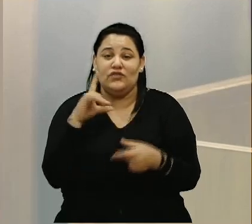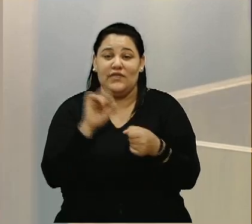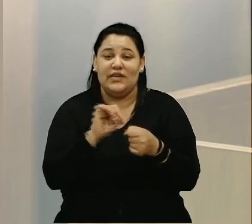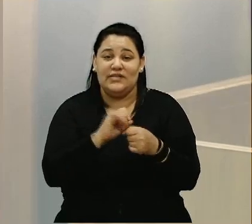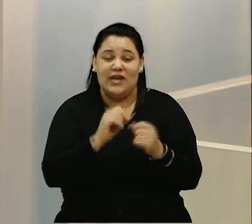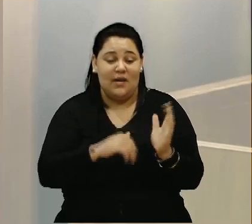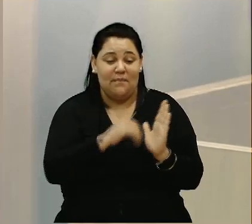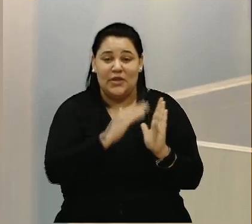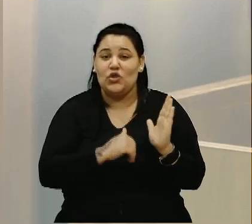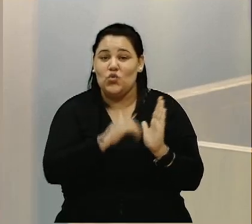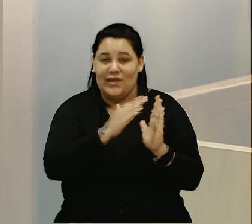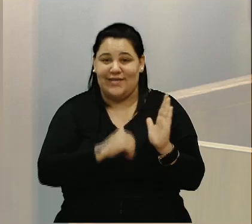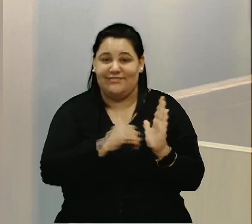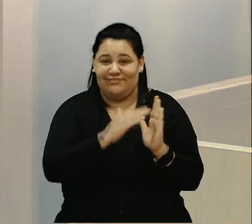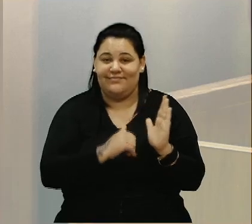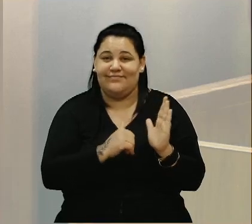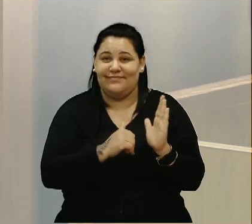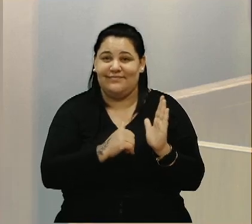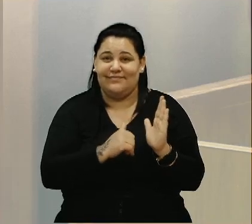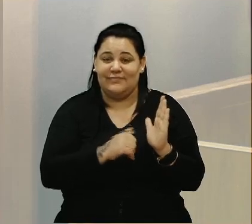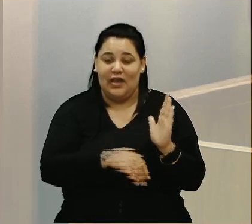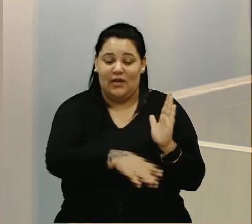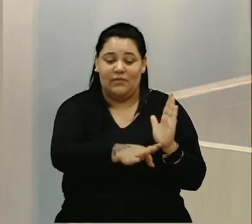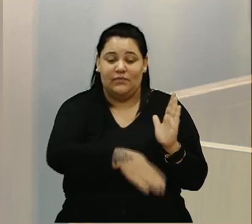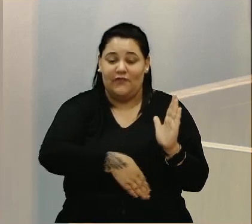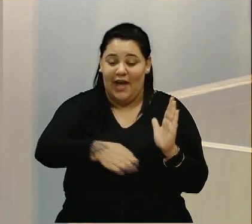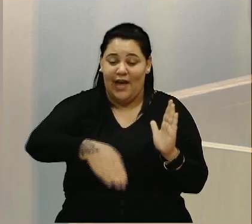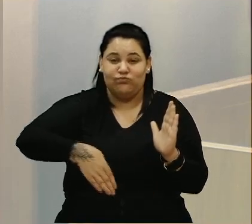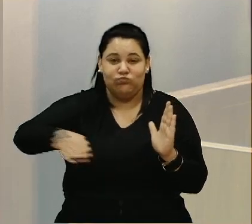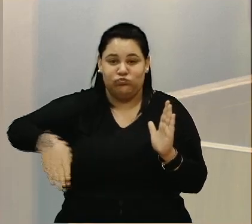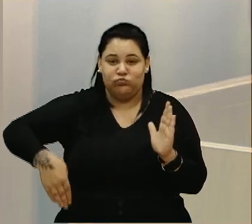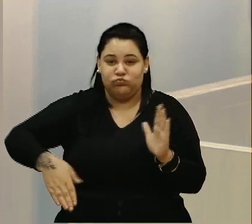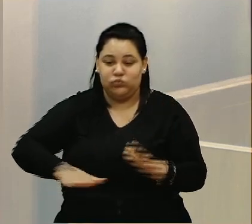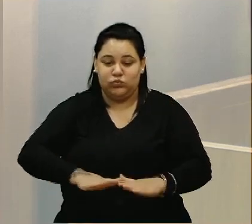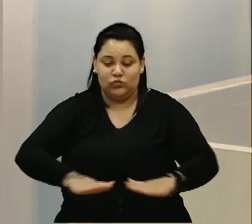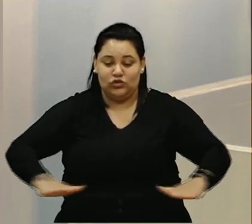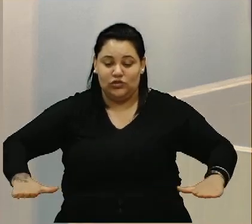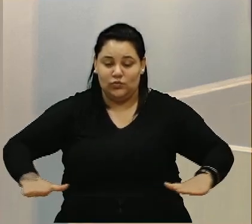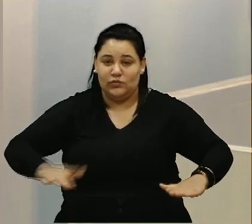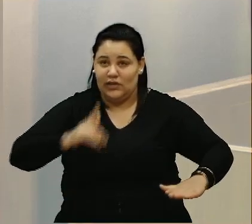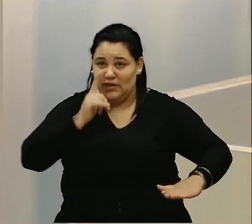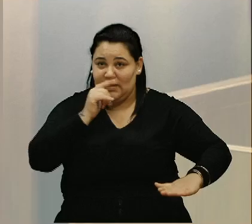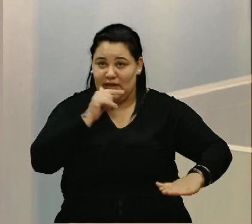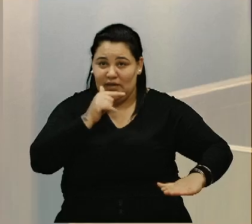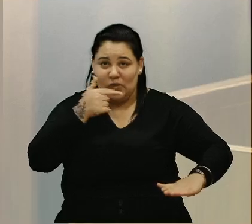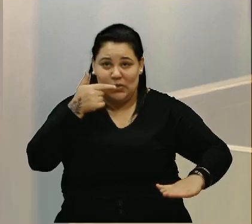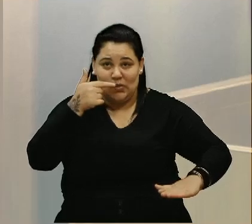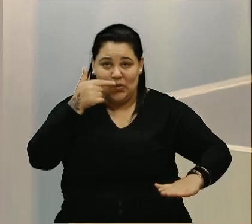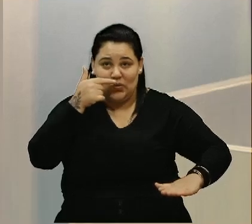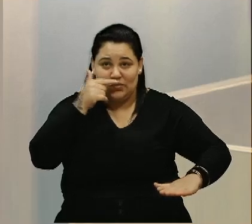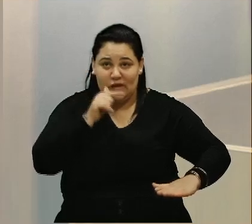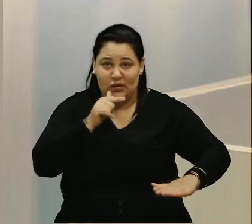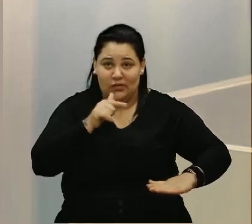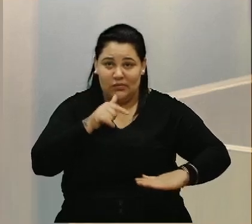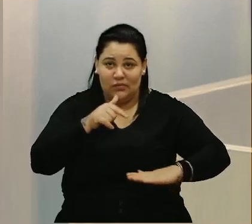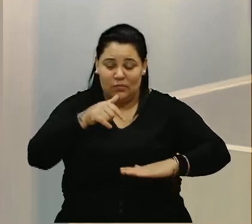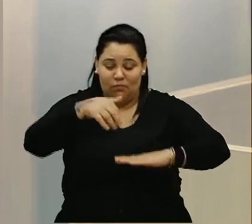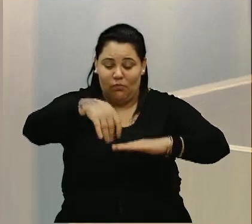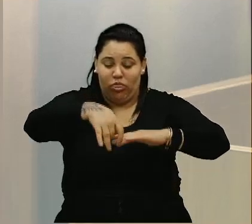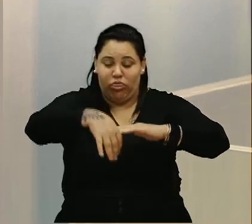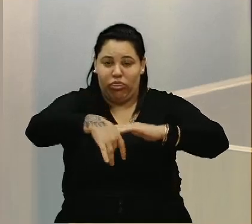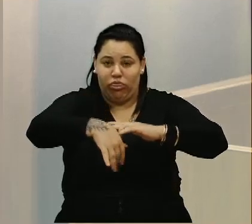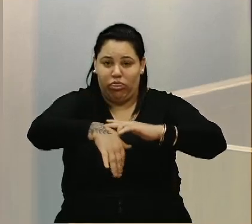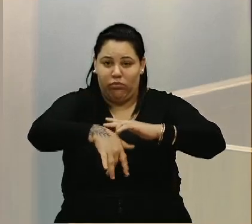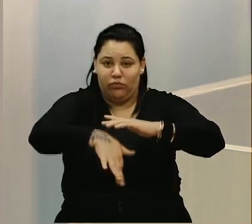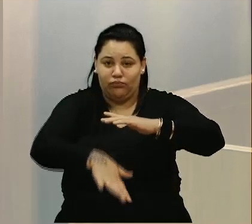ela fica as faixas no chão e a água consegue penetrar por essa pintura, ela não fica em cima